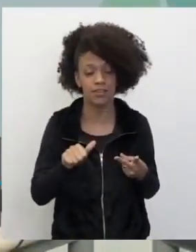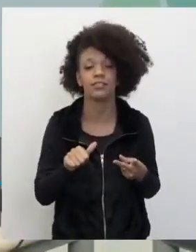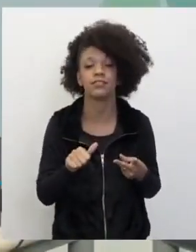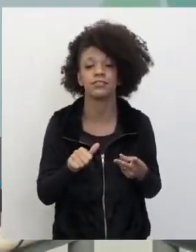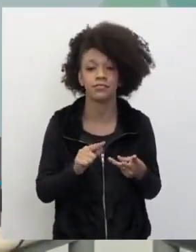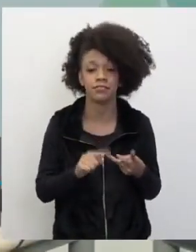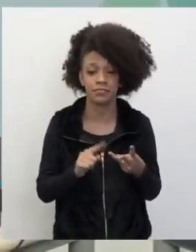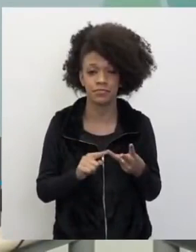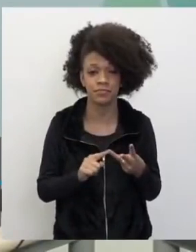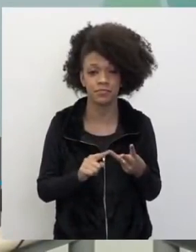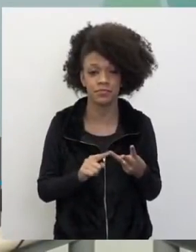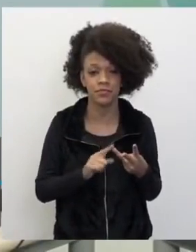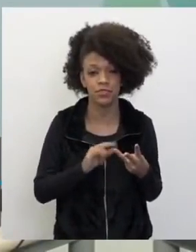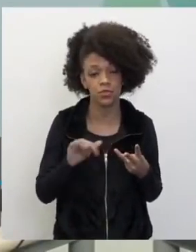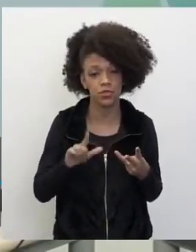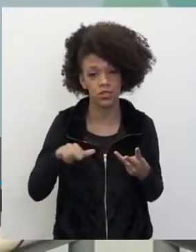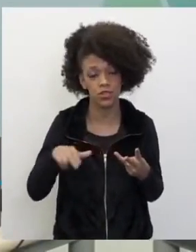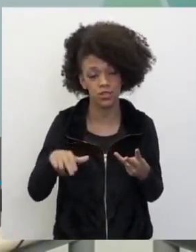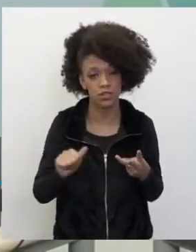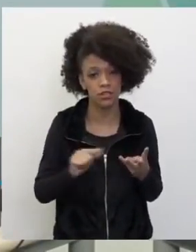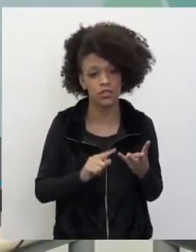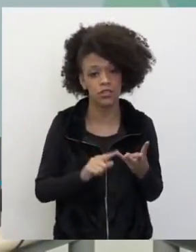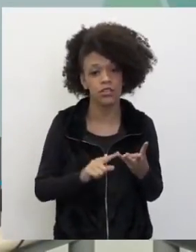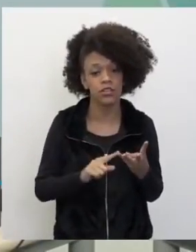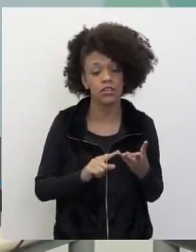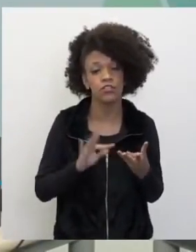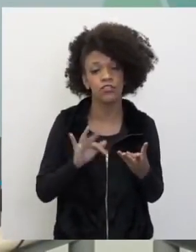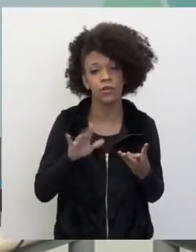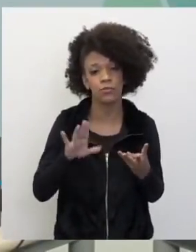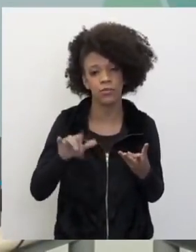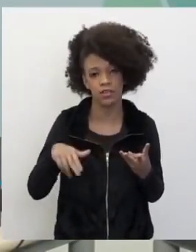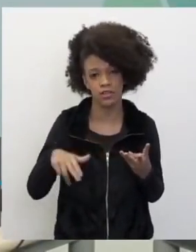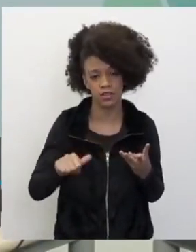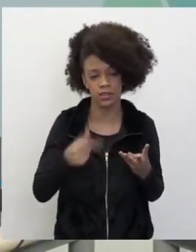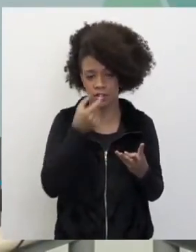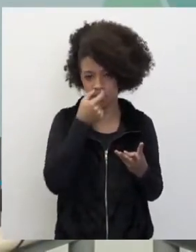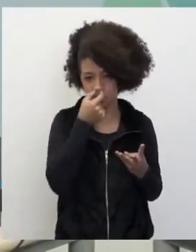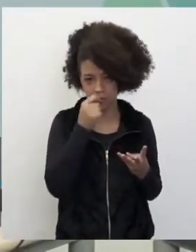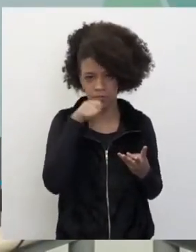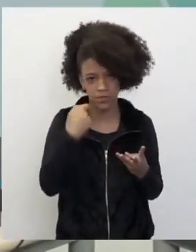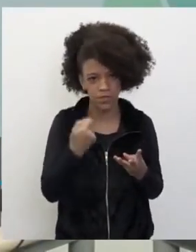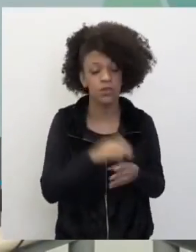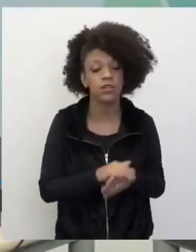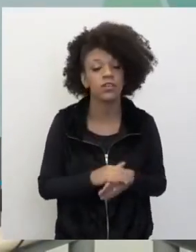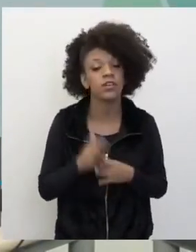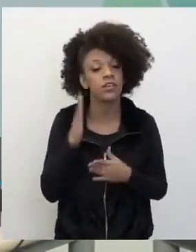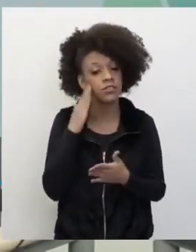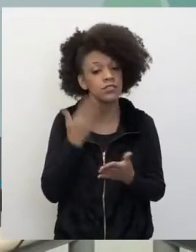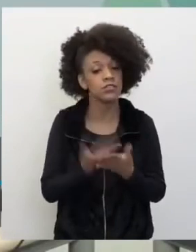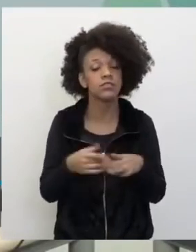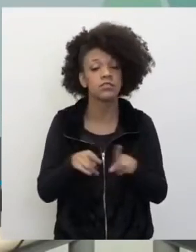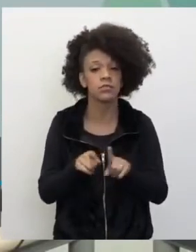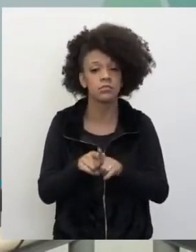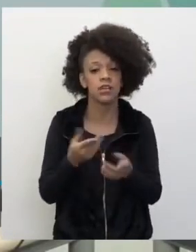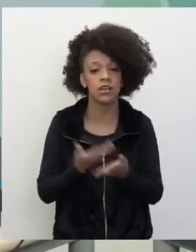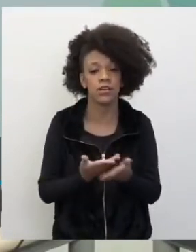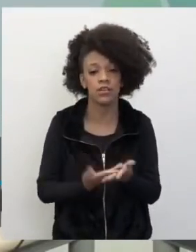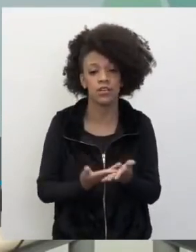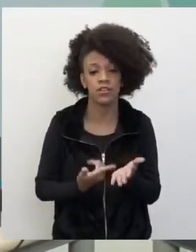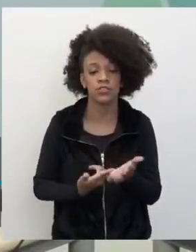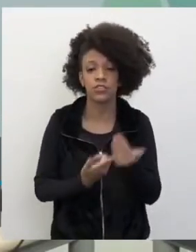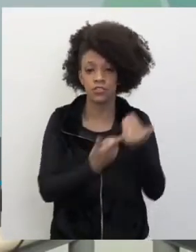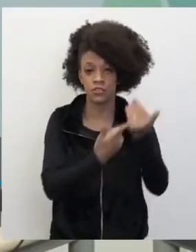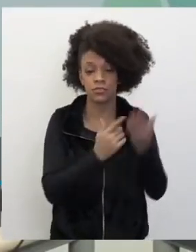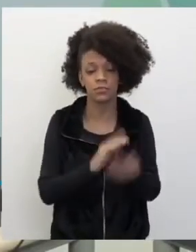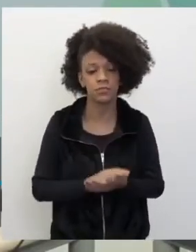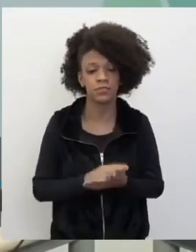estava no meio, professora Juliana e a professora Fabiana. Aí eu acredito que muitos deles vão saber pela aula aí de tecnologia.